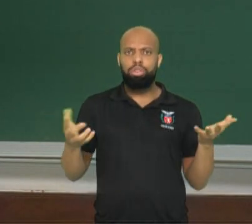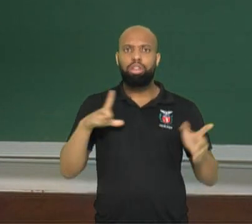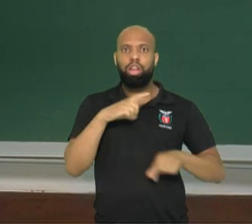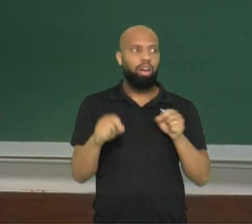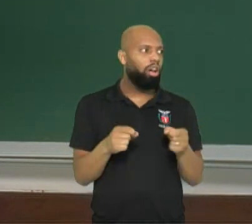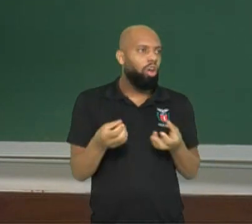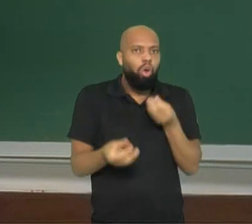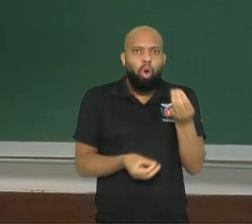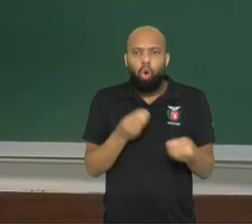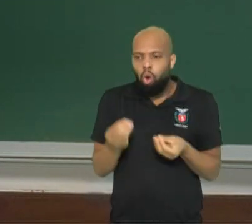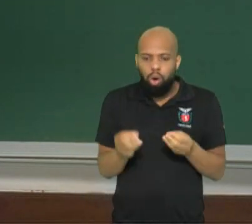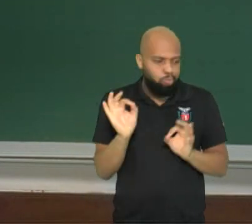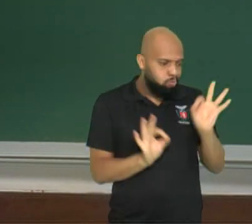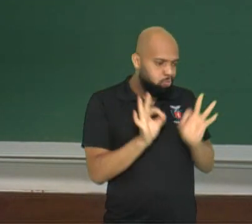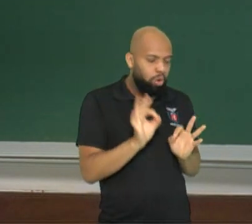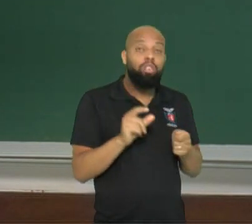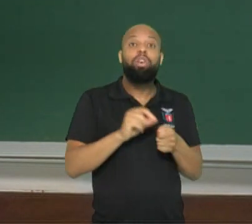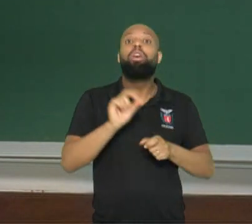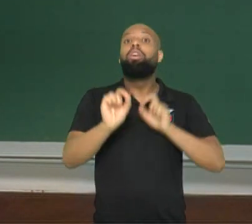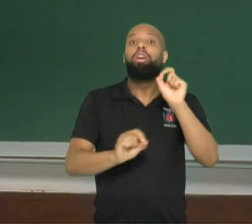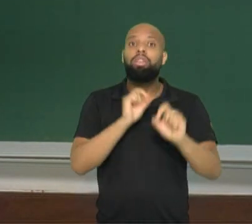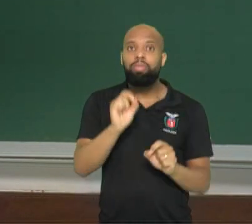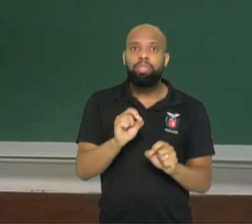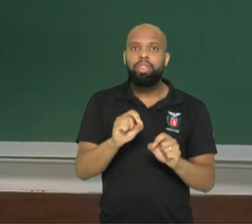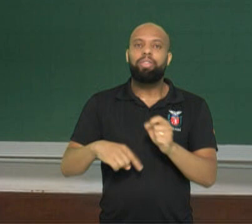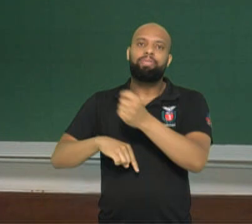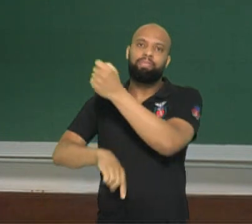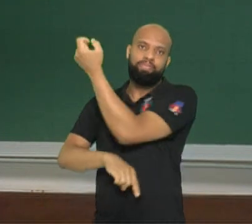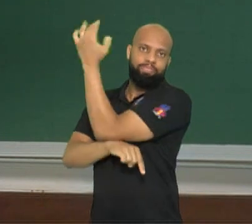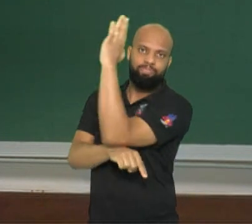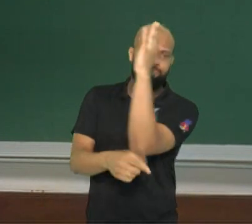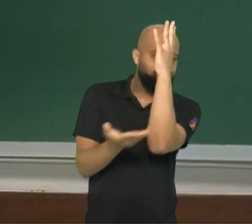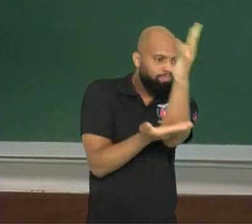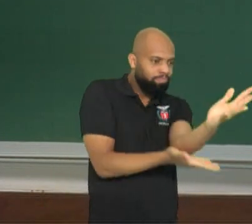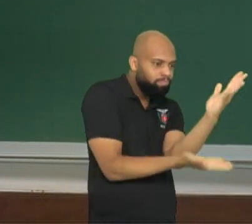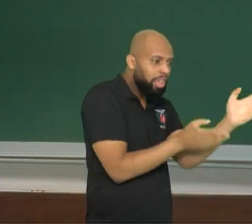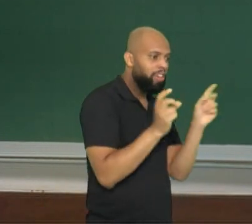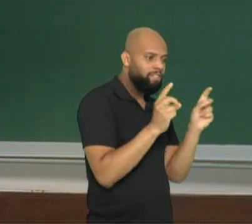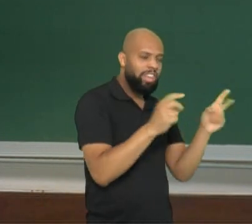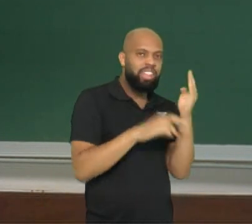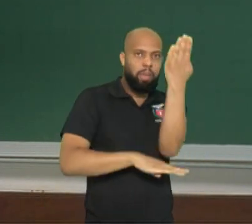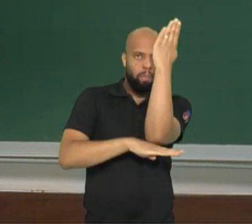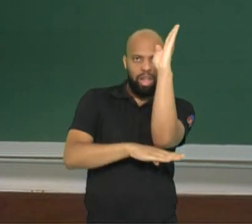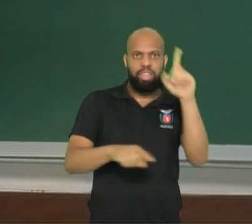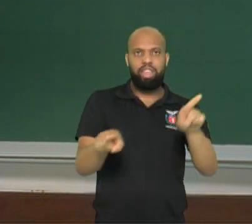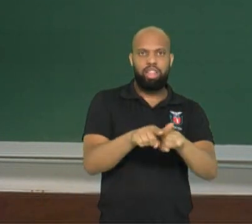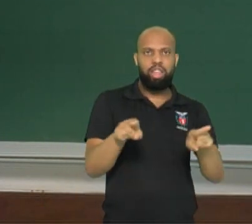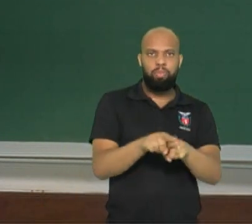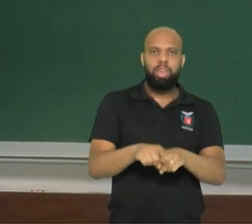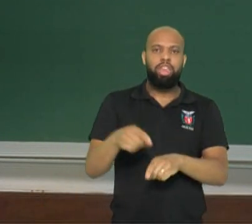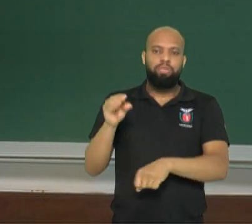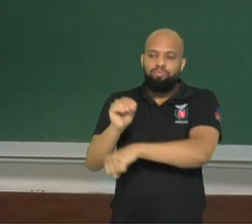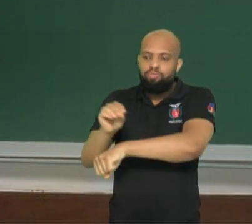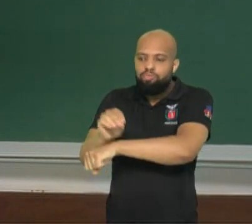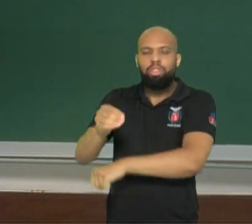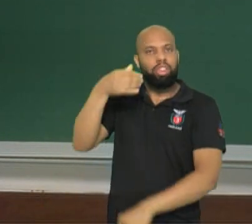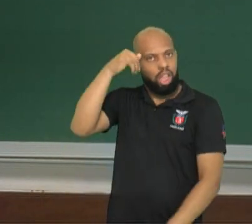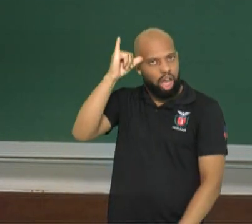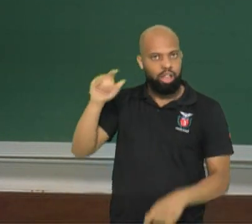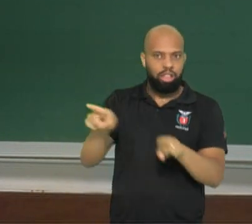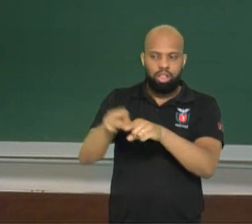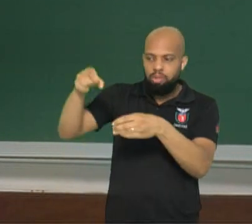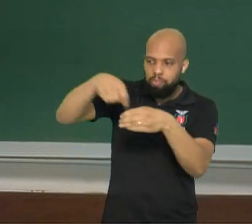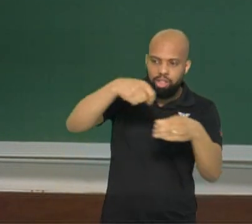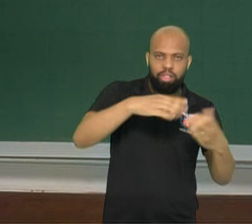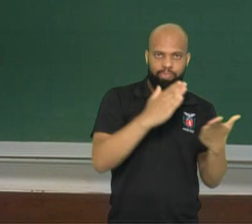tem que dar um jeito dela conseguir. O que que ela faz? Vai lá e desmata para vender a madeira, para criar gado, para plantar alguma coisa. Tá? Então, isso está sempre